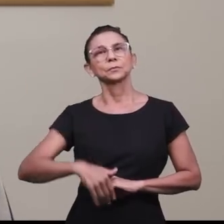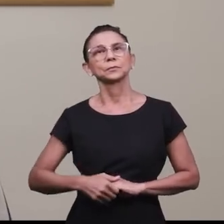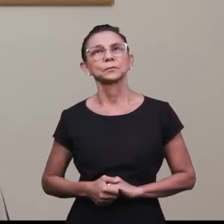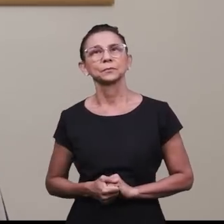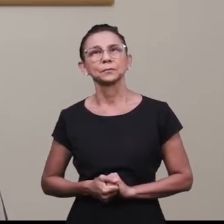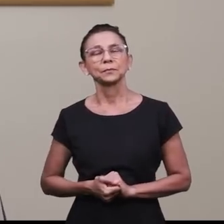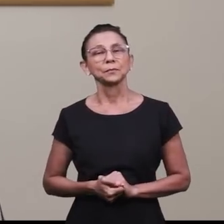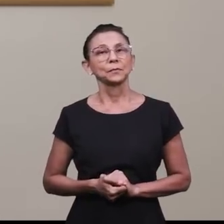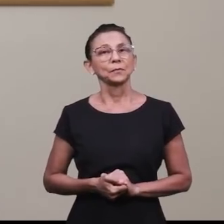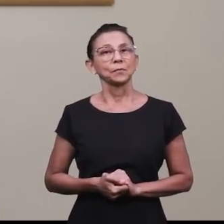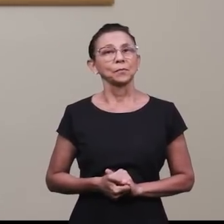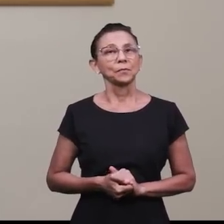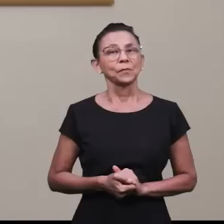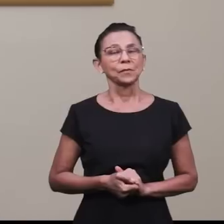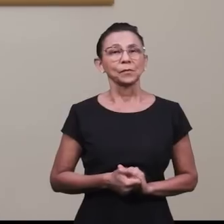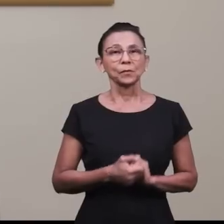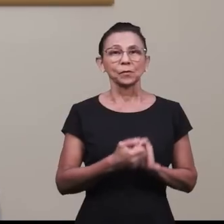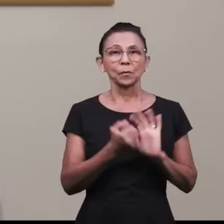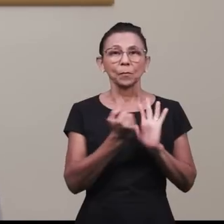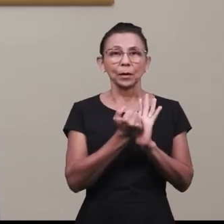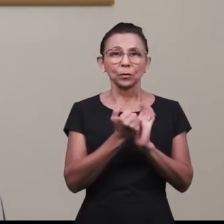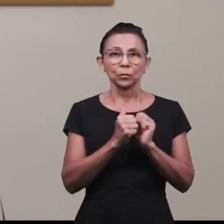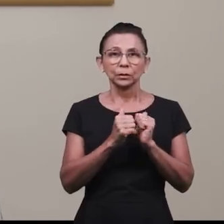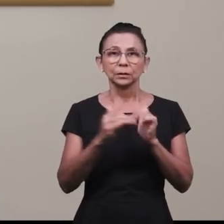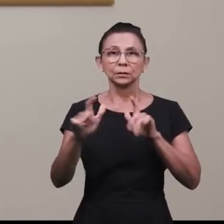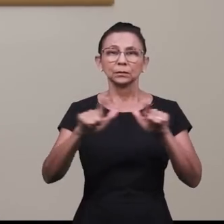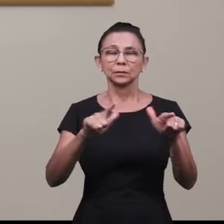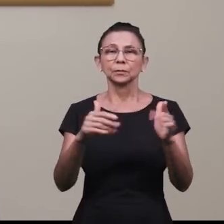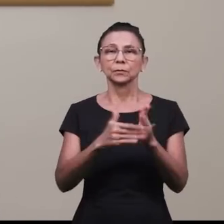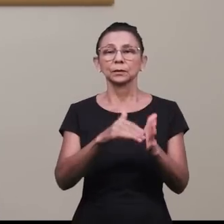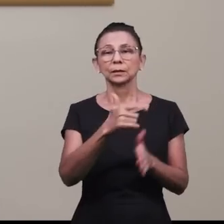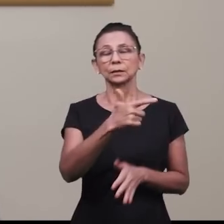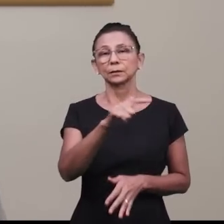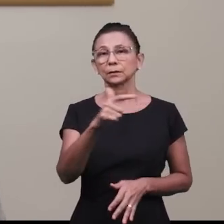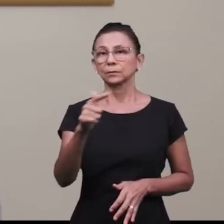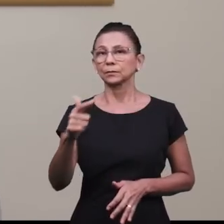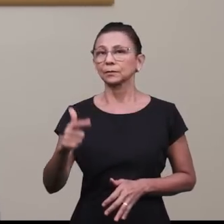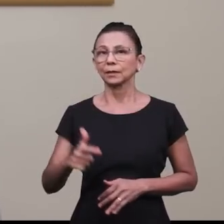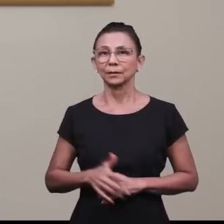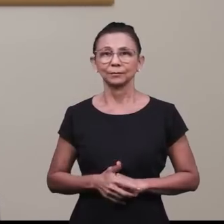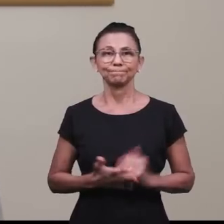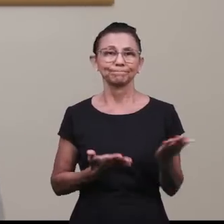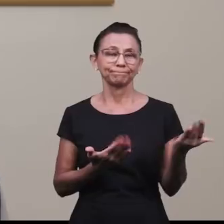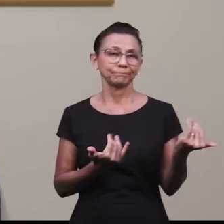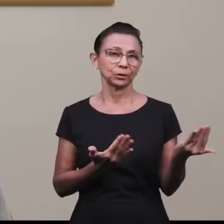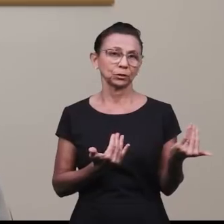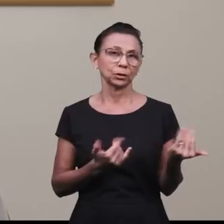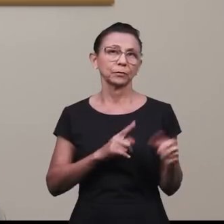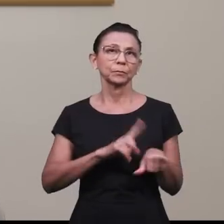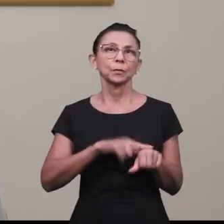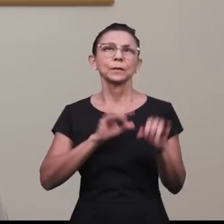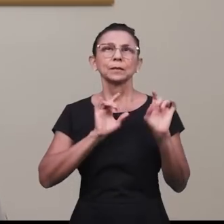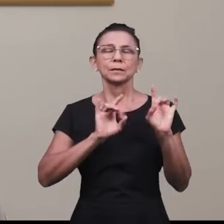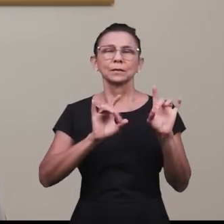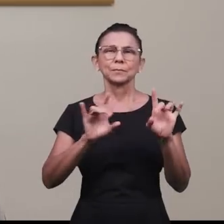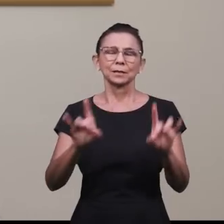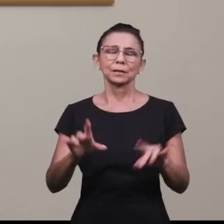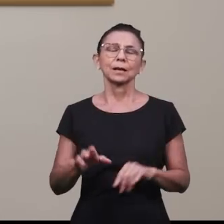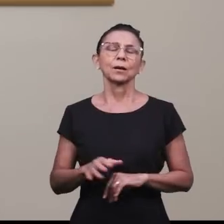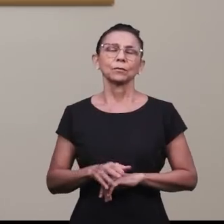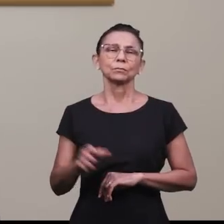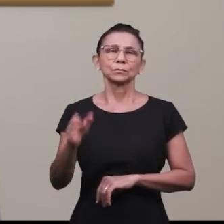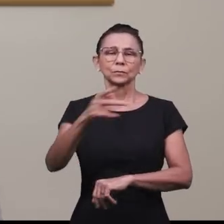em Portugal e esse momento é especial para toda a obra no país, sendo resposta de oração de muitos jovens